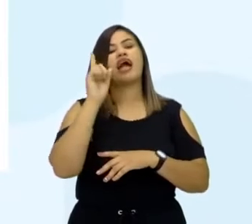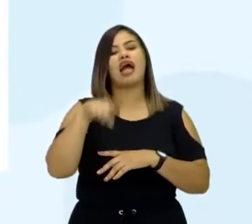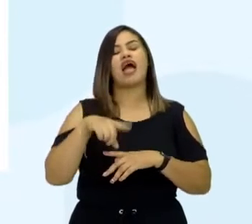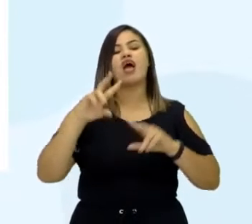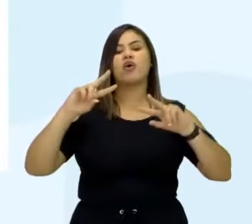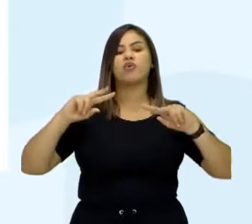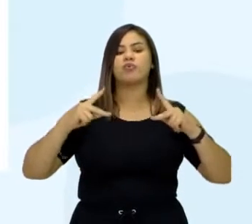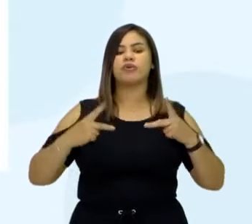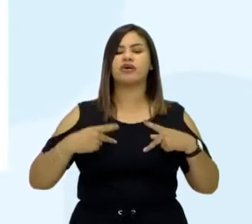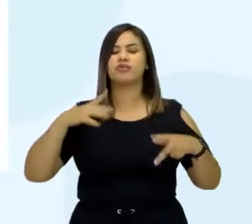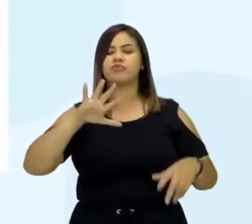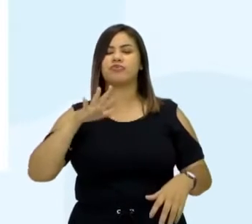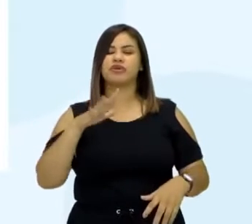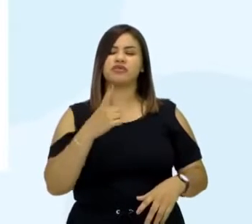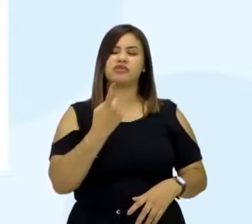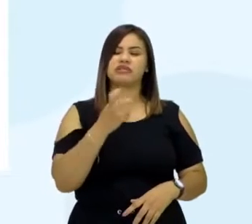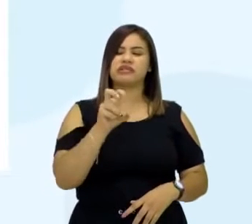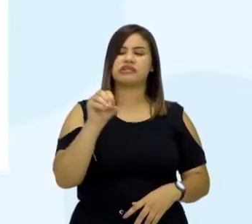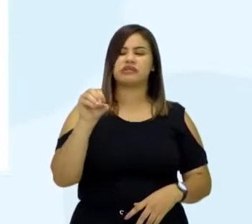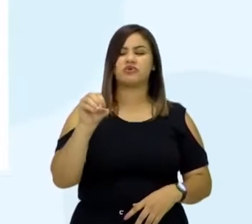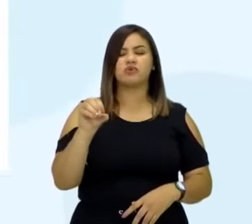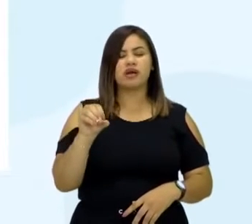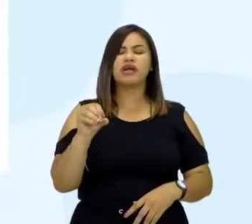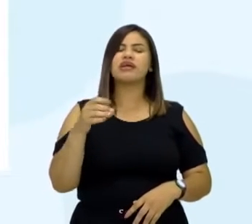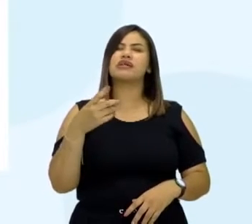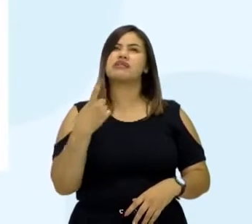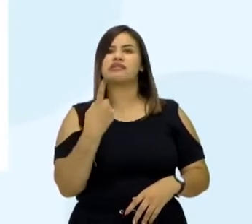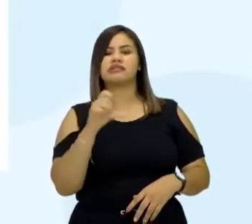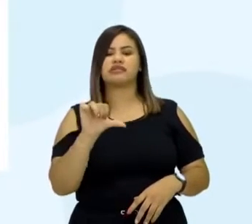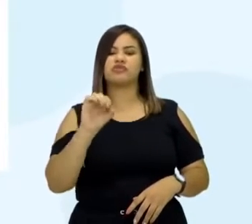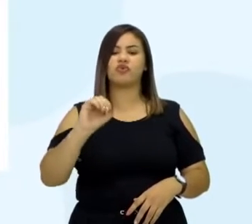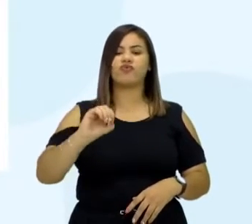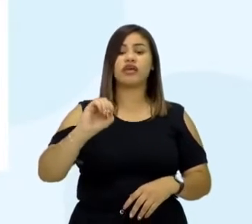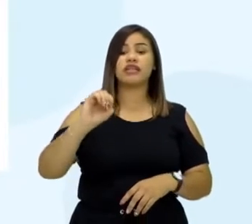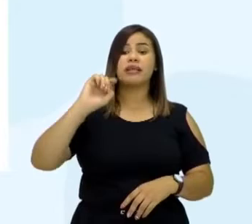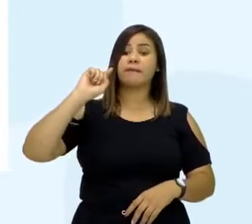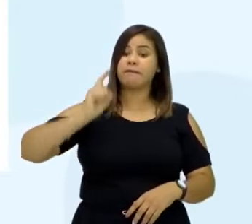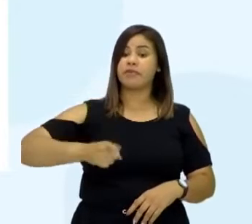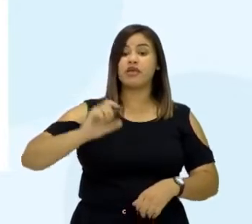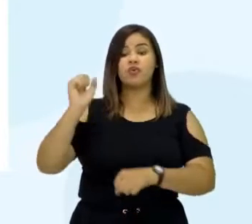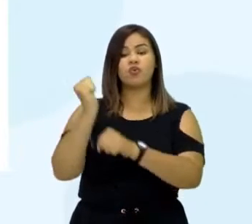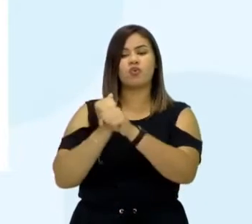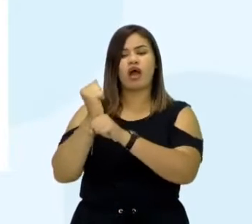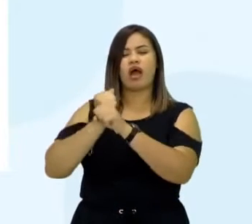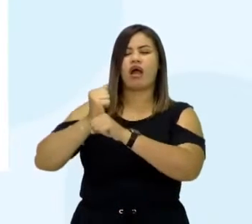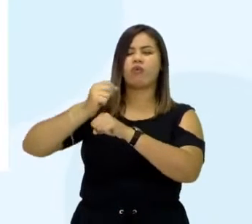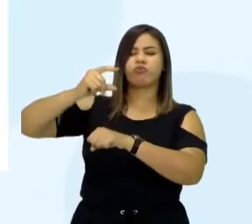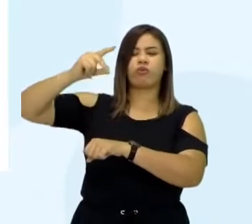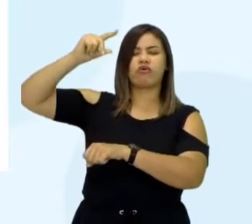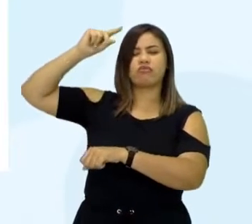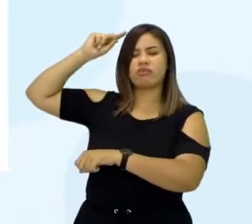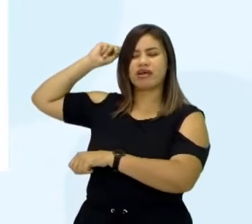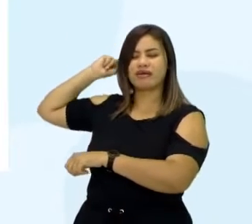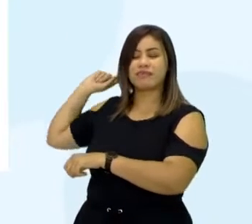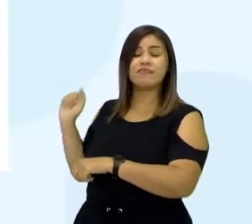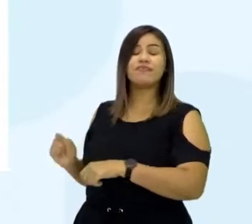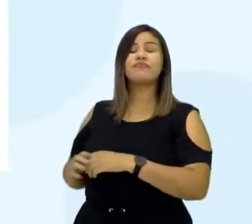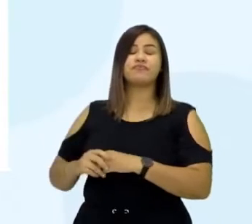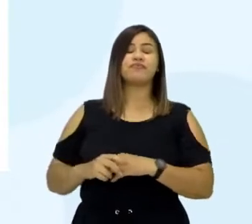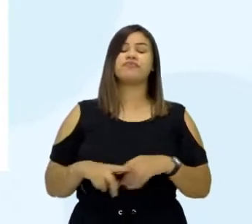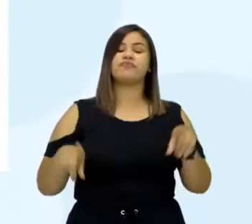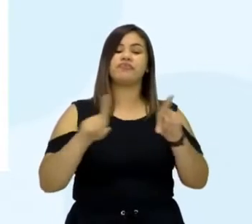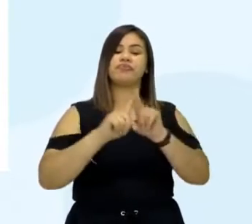humano há mais ou menos aí 150, 190 mil anos, né? E logicamente, né, os seres humanos da